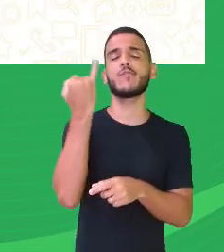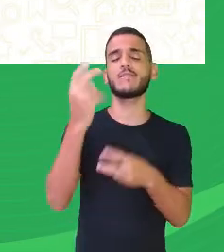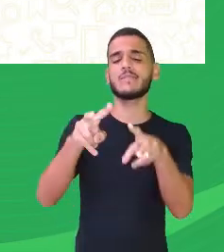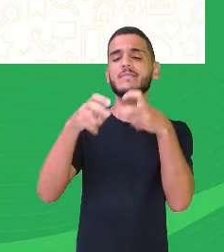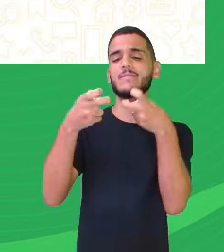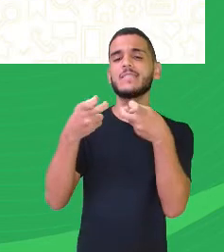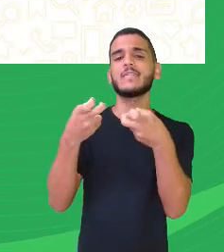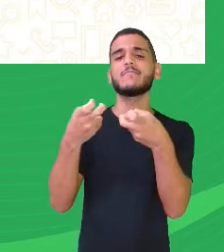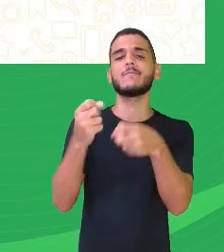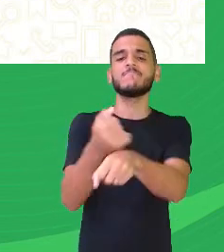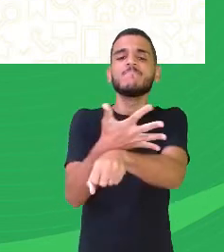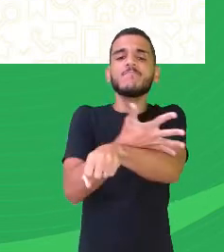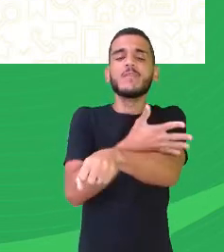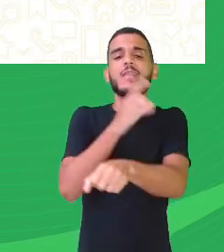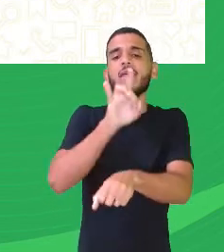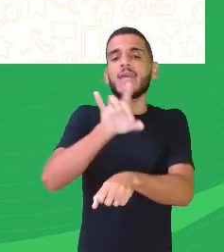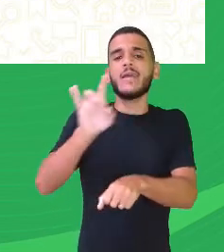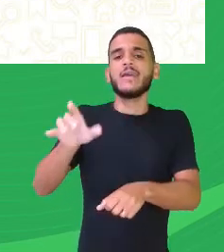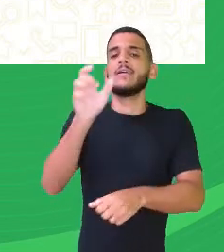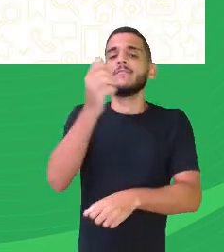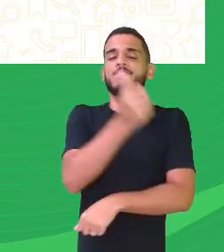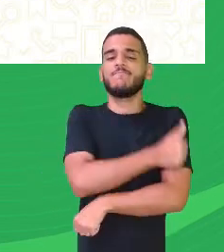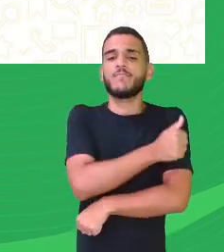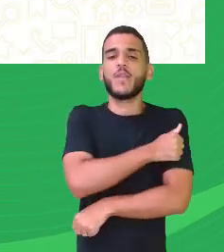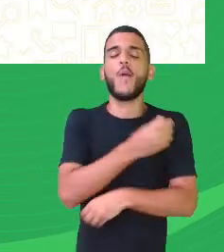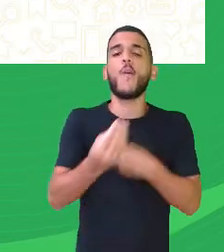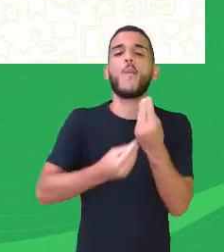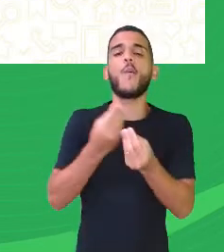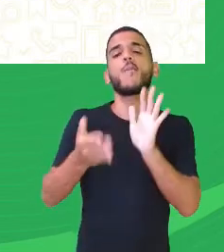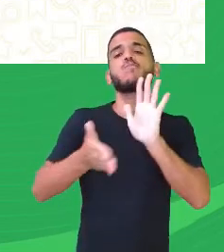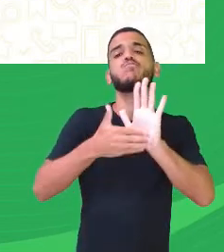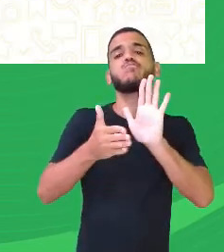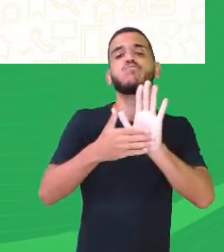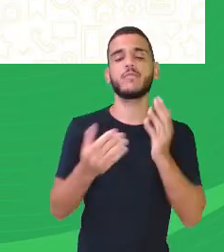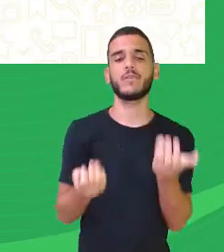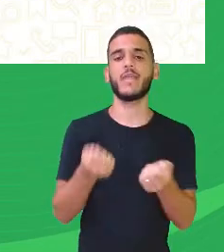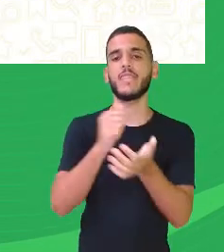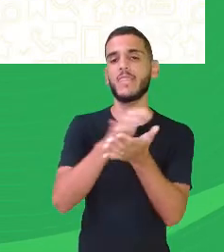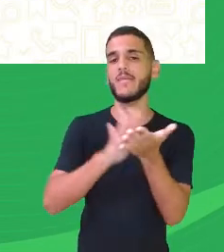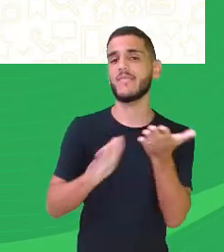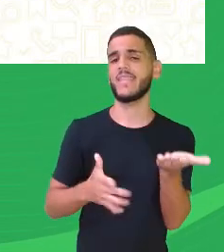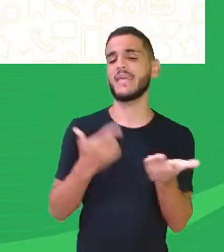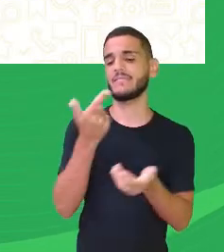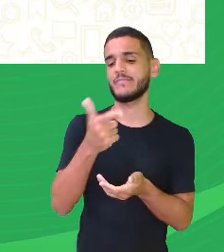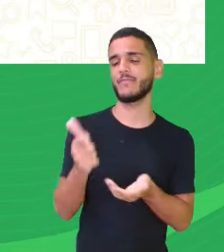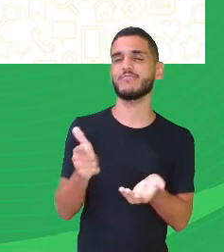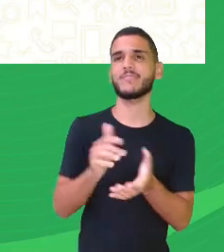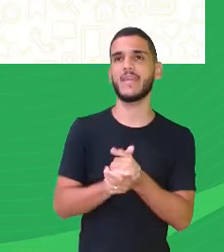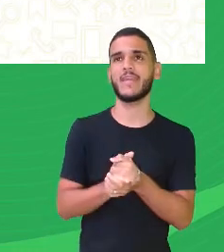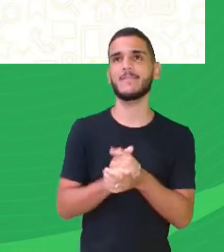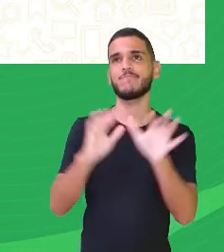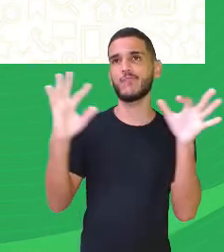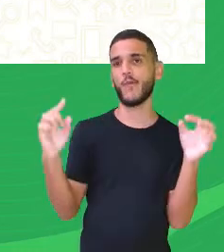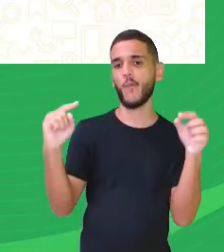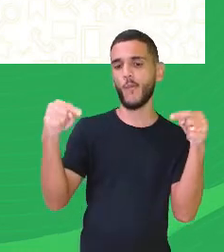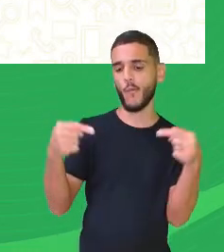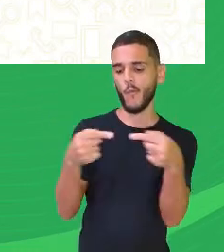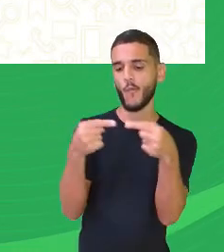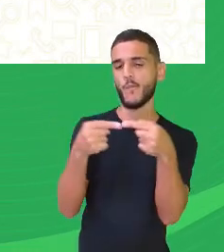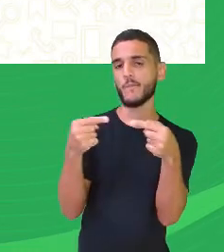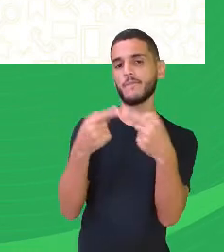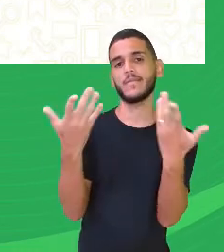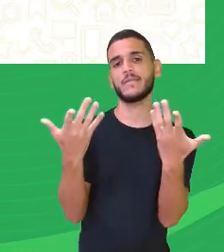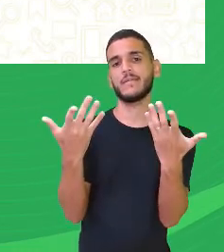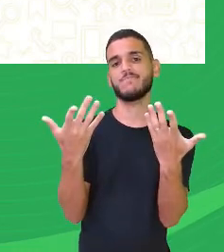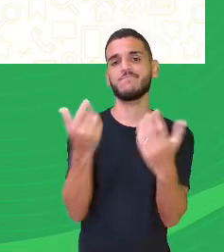estado emocional desse estudante? Como é que você vai propor uma atividade que não faz sentido, né, não é significativa, ele não vai